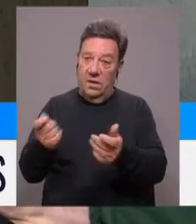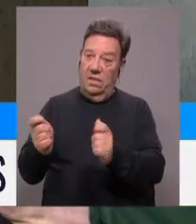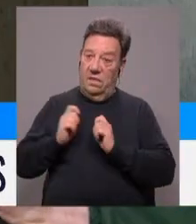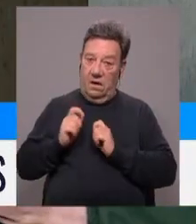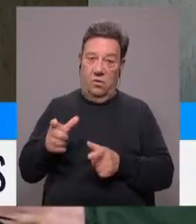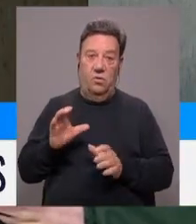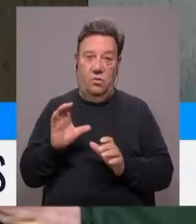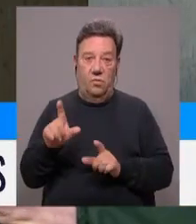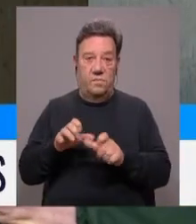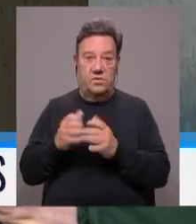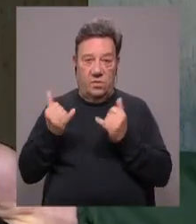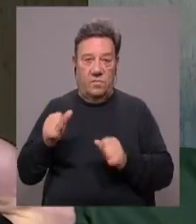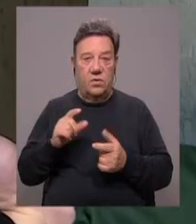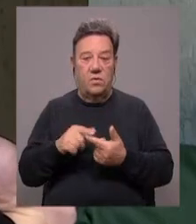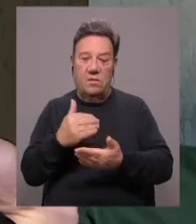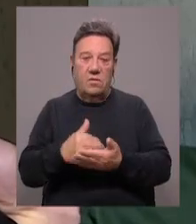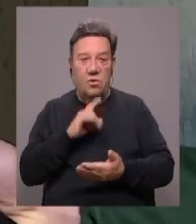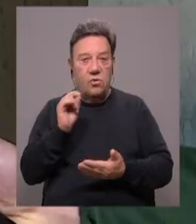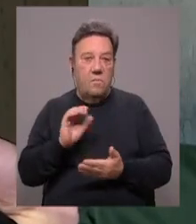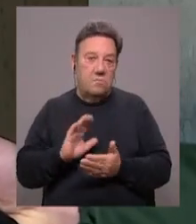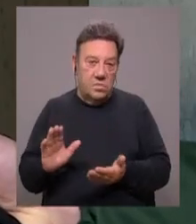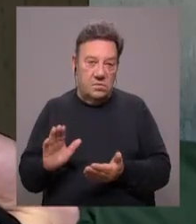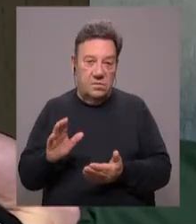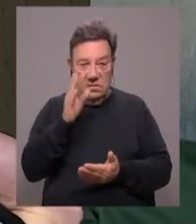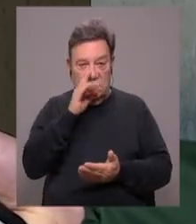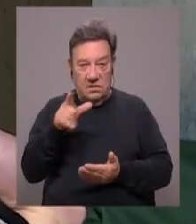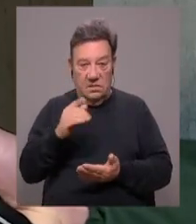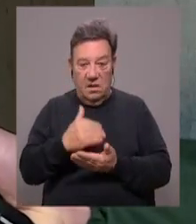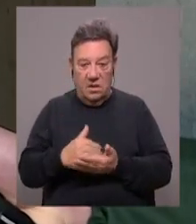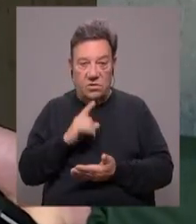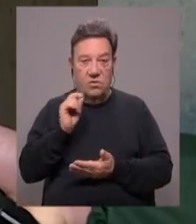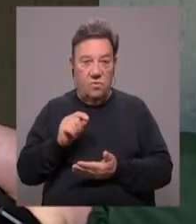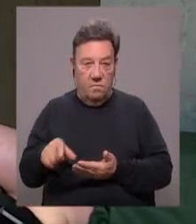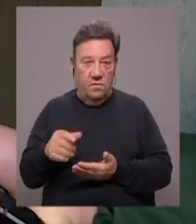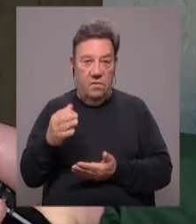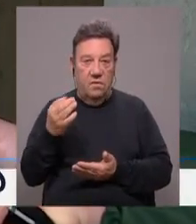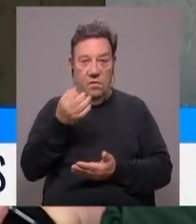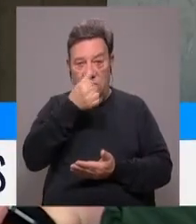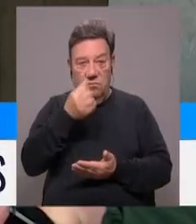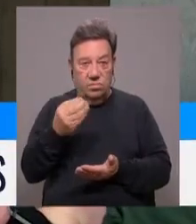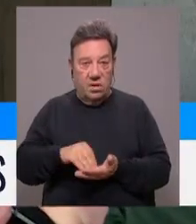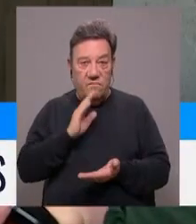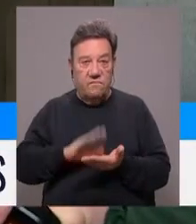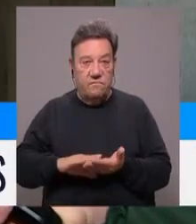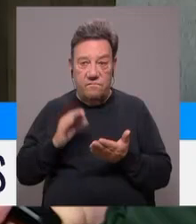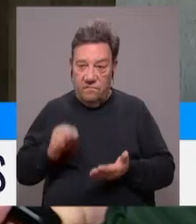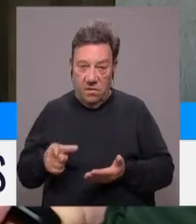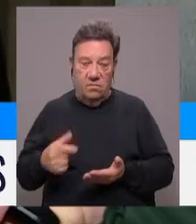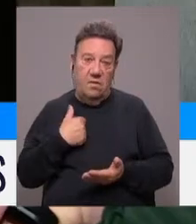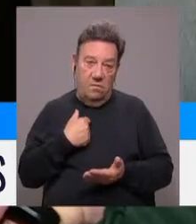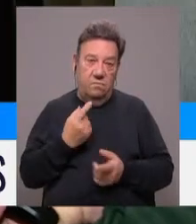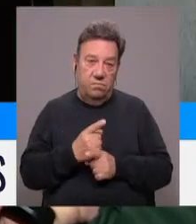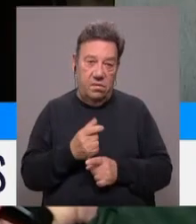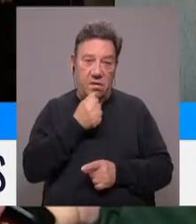Comissão Independente foi uma lista de nomes. Se essa lista de nomes for preenchida por factos, tanto nós como